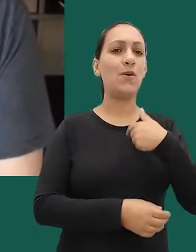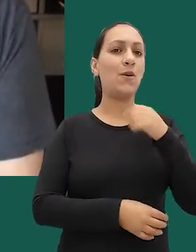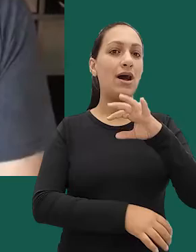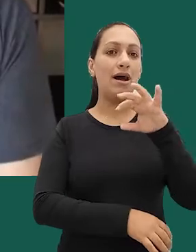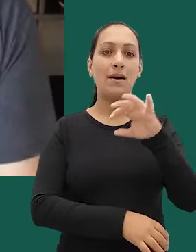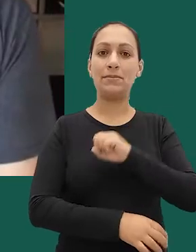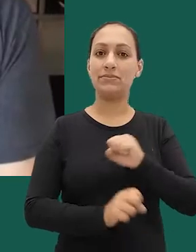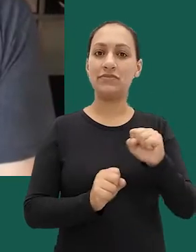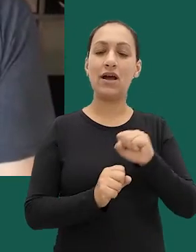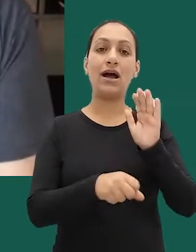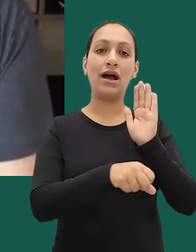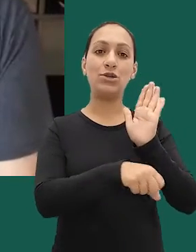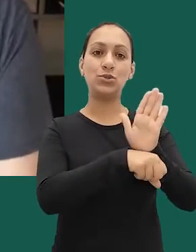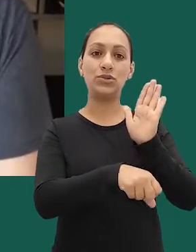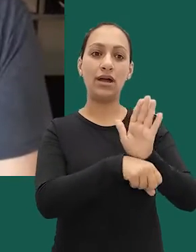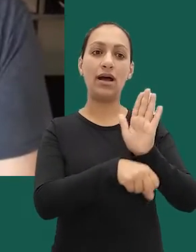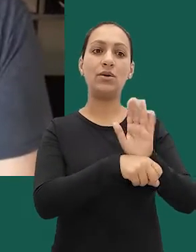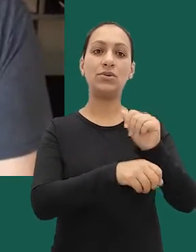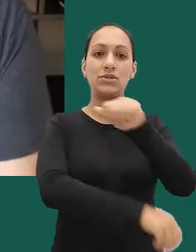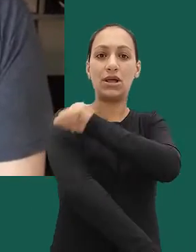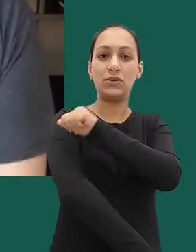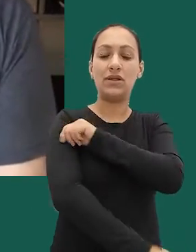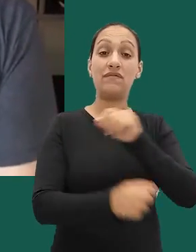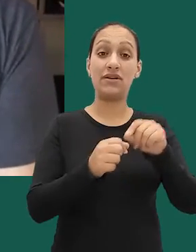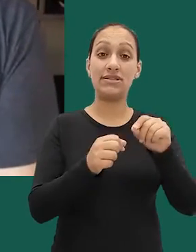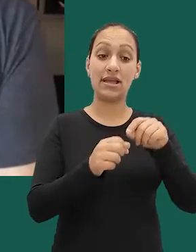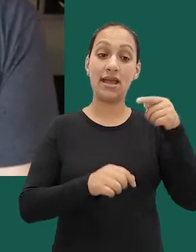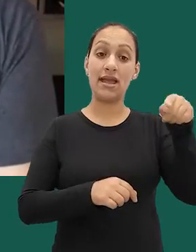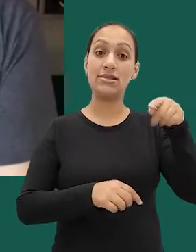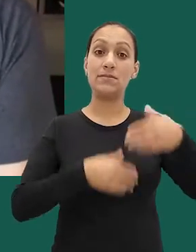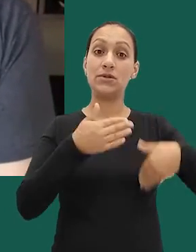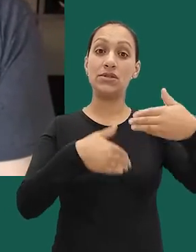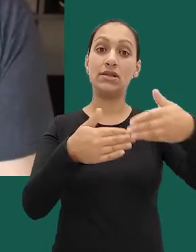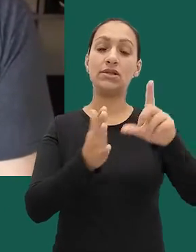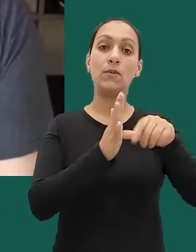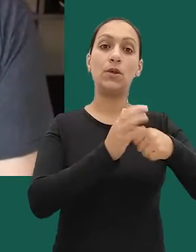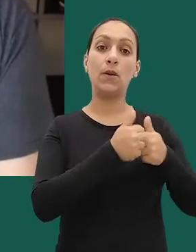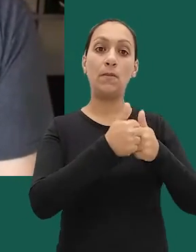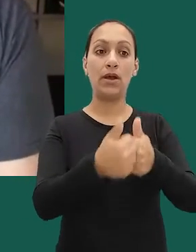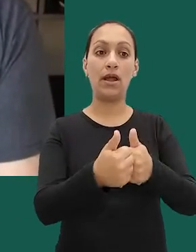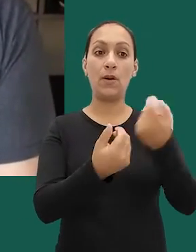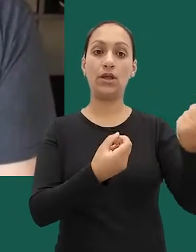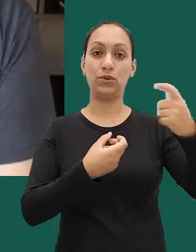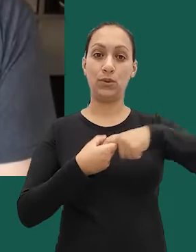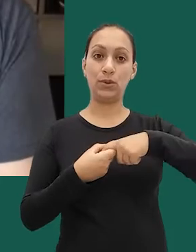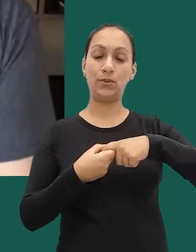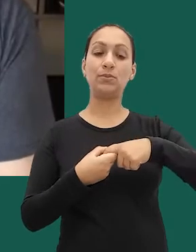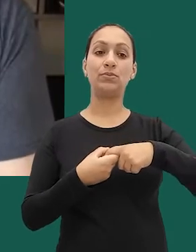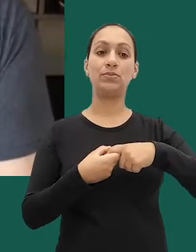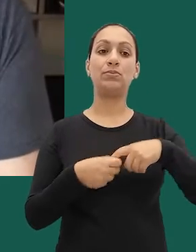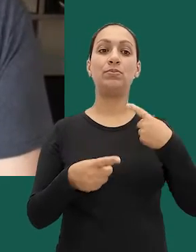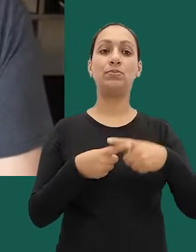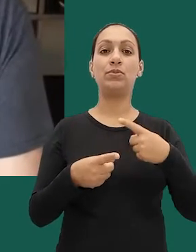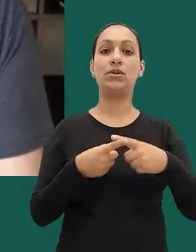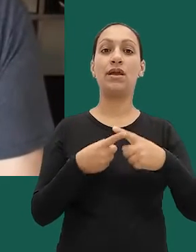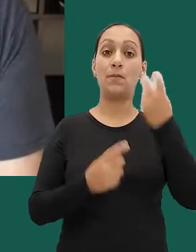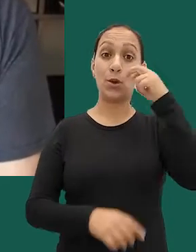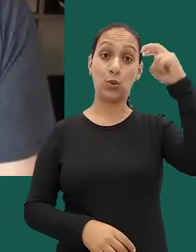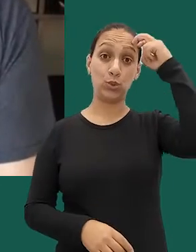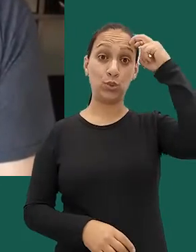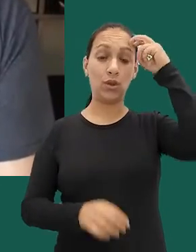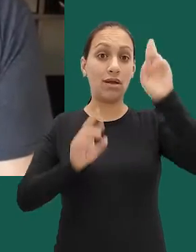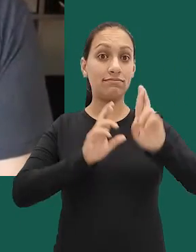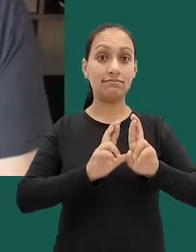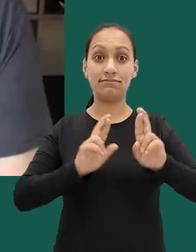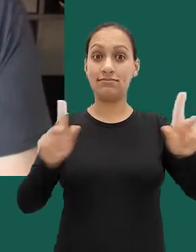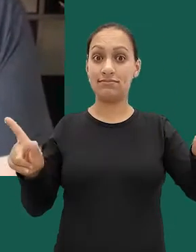a fazer esse processo e depois acompanhar o retorno, porque realmente assim, é uma cultura tão